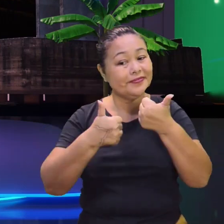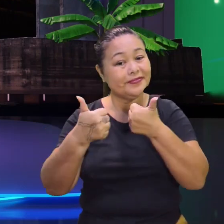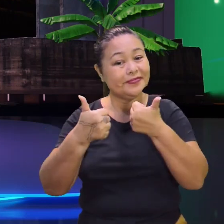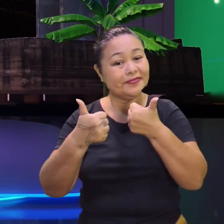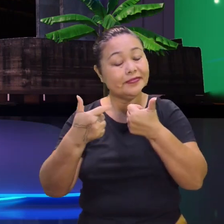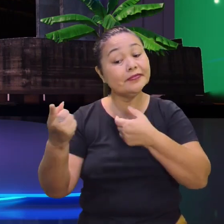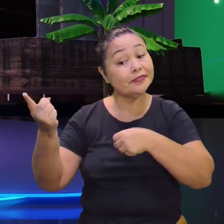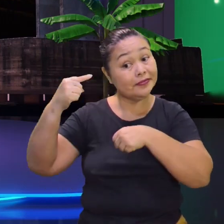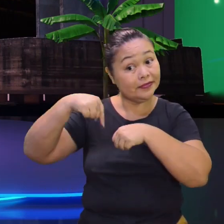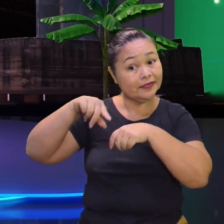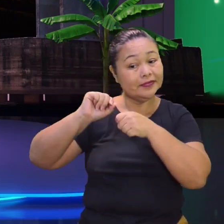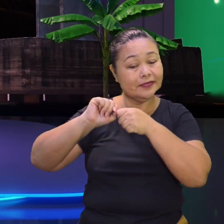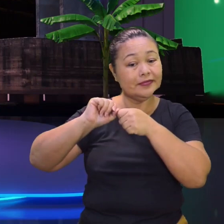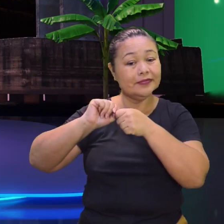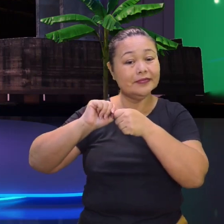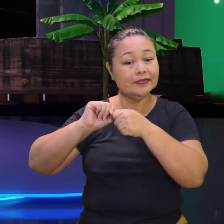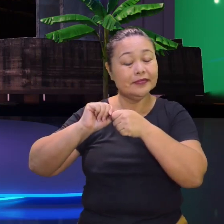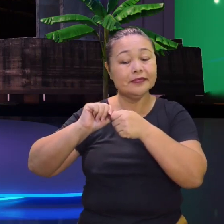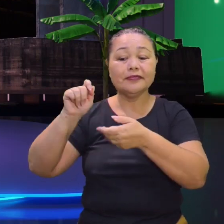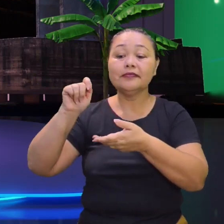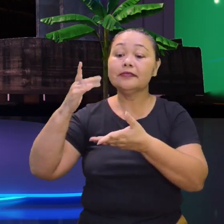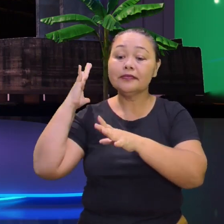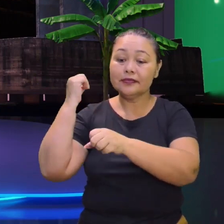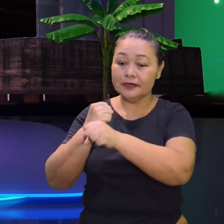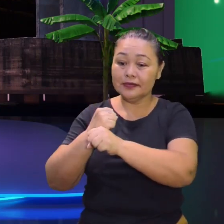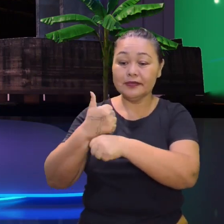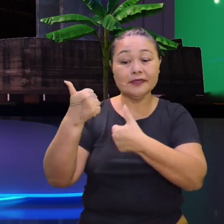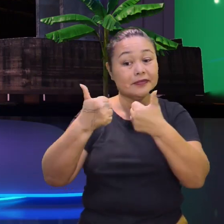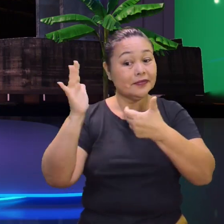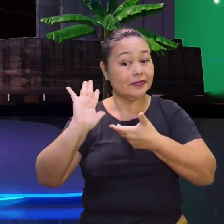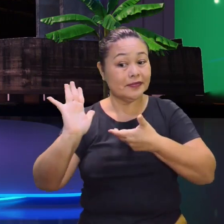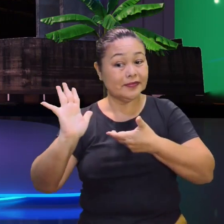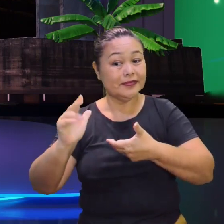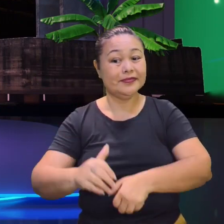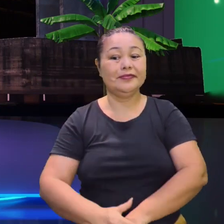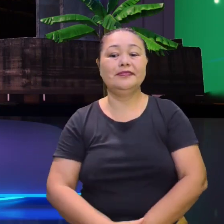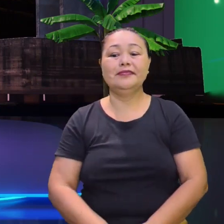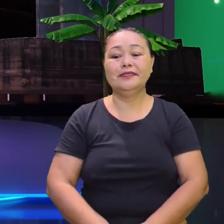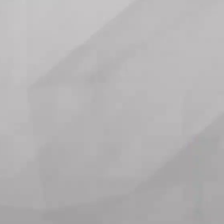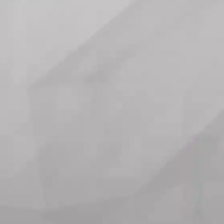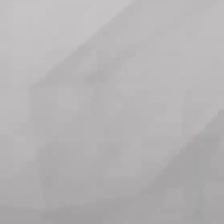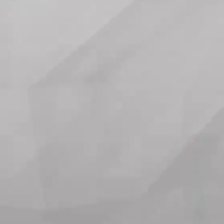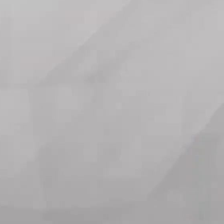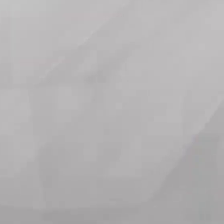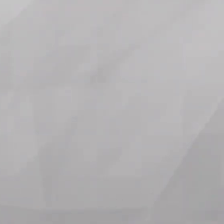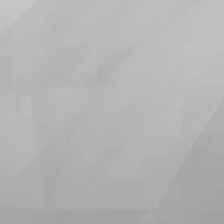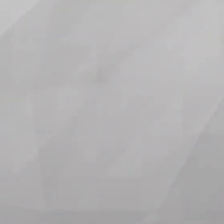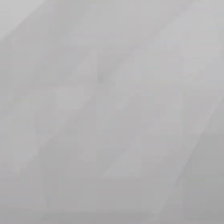Beleza. Maravilha. Mas daqui a pouquinho a gente volta aí para fazer a nossa revisão. Valeu, tchau. Tchau.